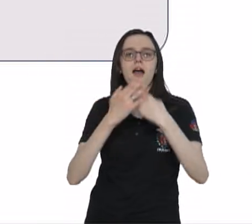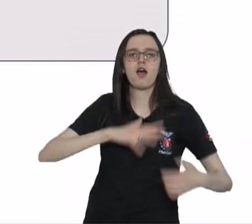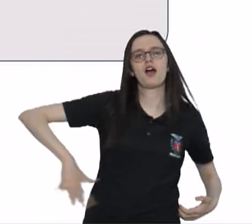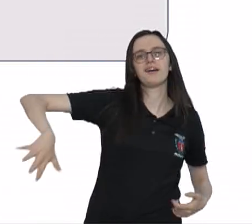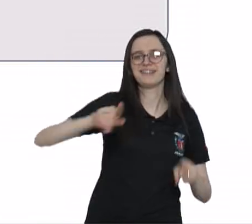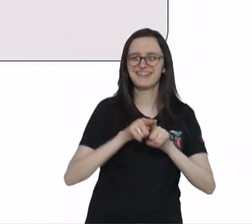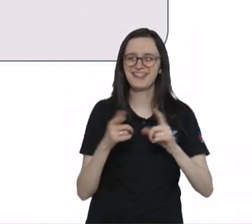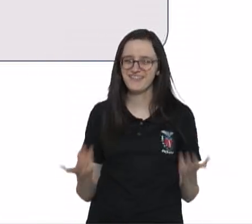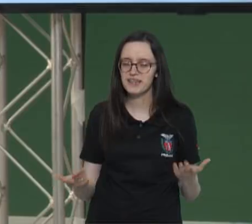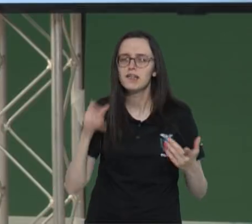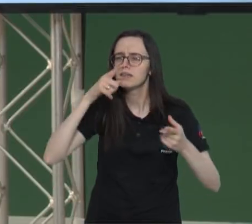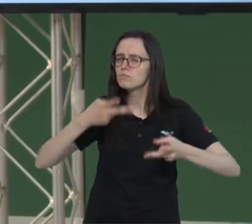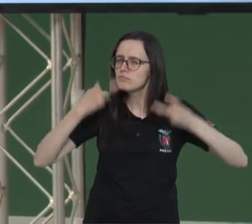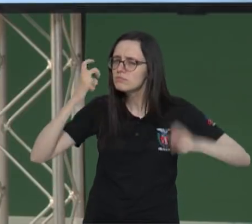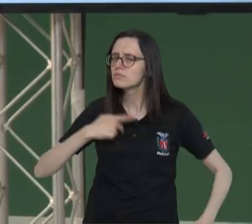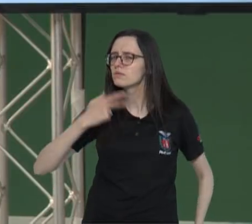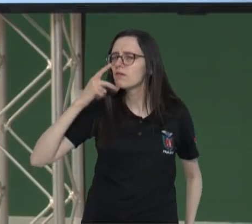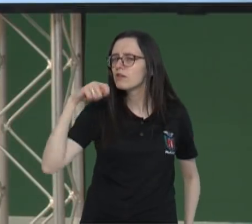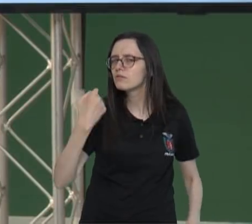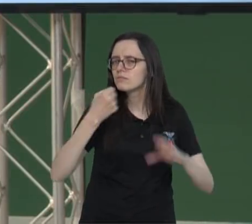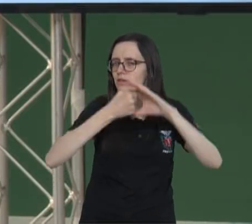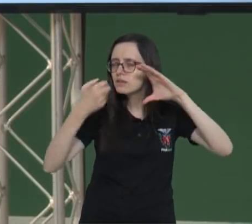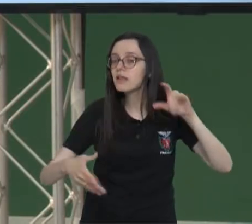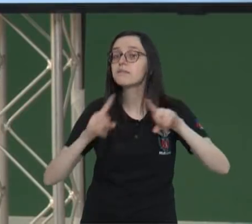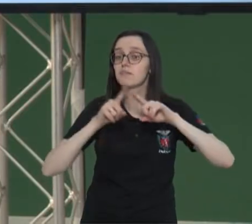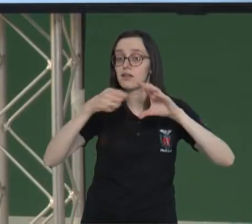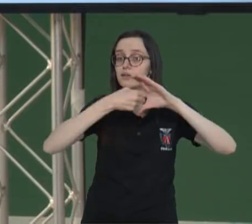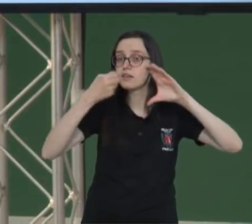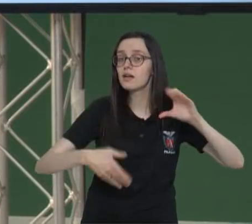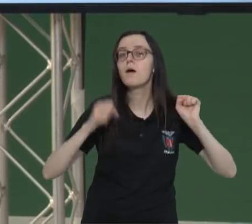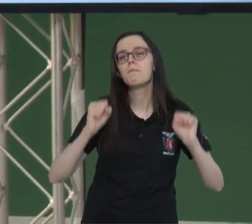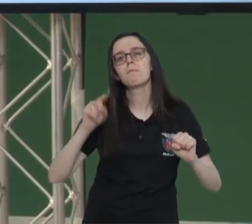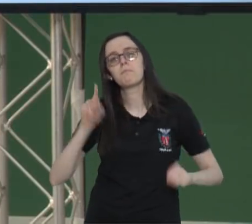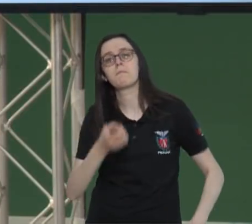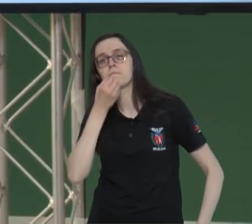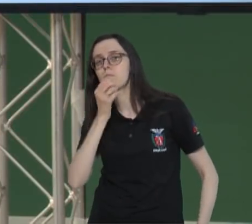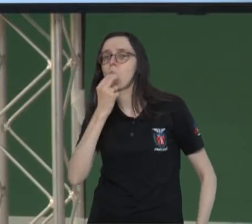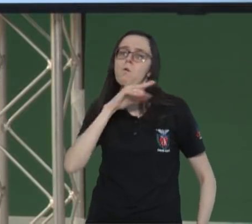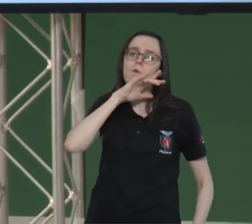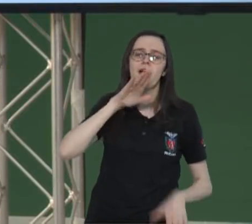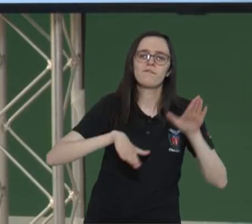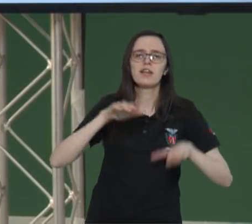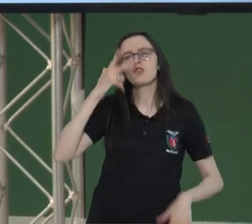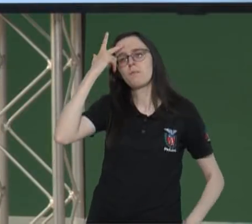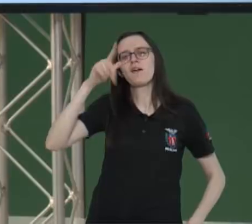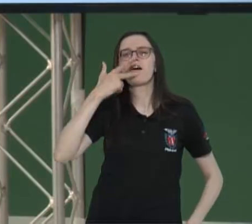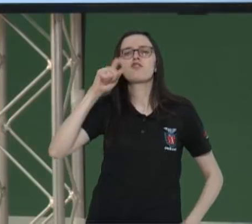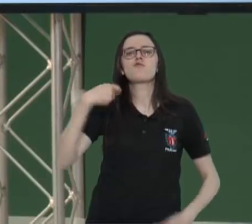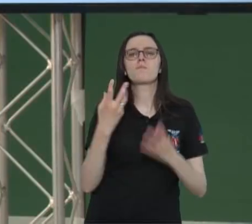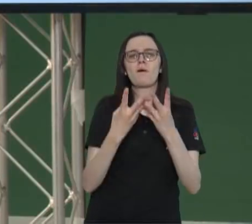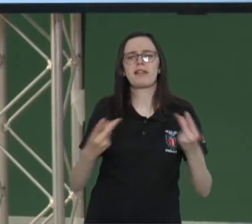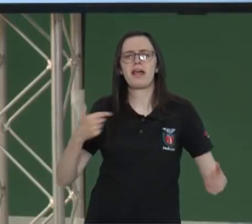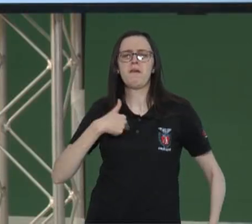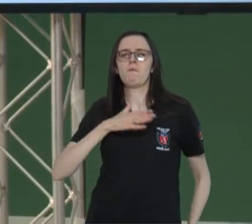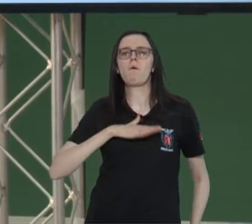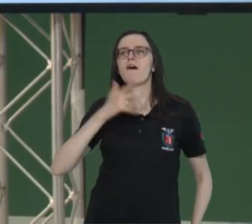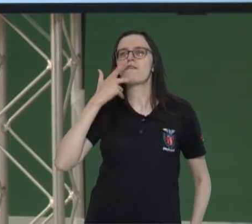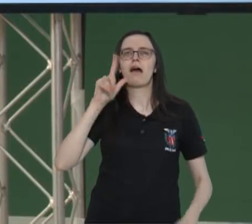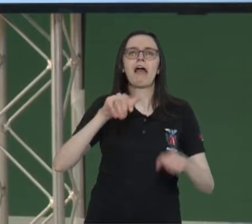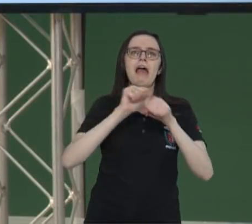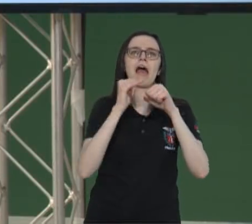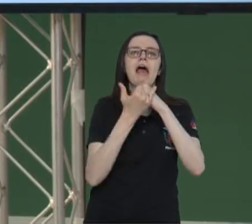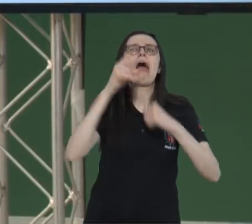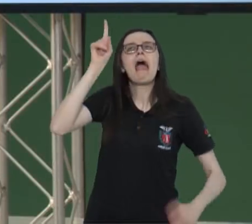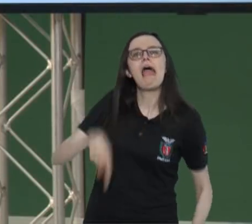né? Percebam que eu estou falando características, mas essas características podem ser boas ou ruins, né? Normalmente se fala qualidades também. Eu não gosto muito de falar que adjetivo